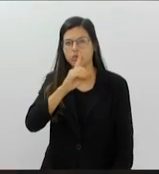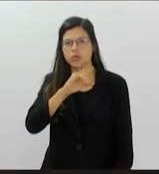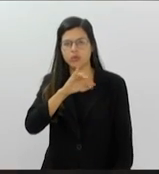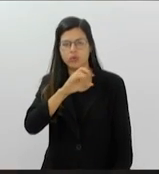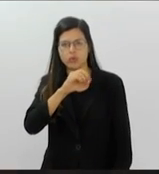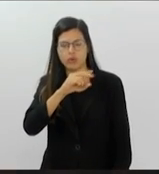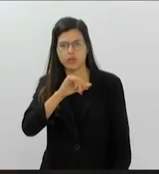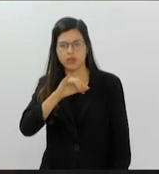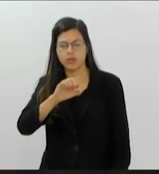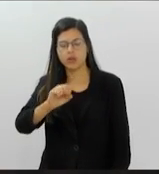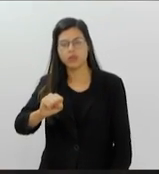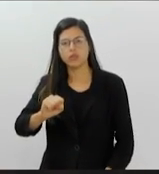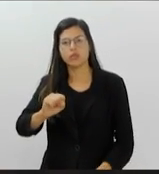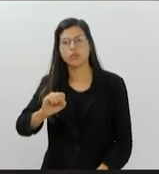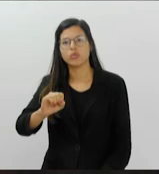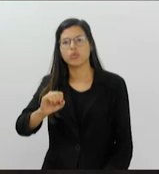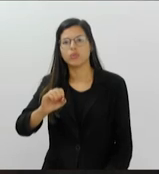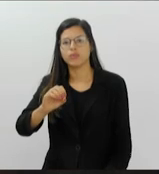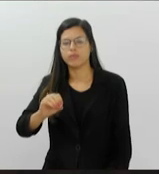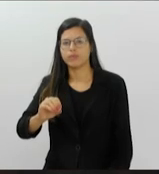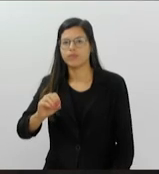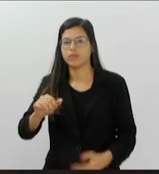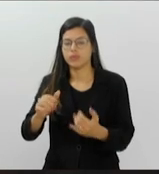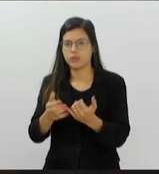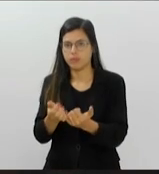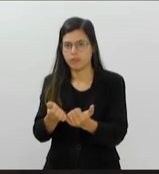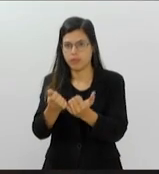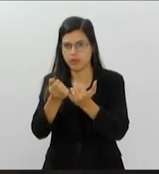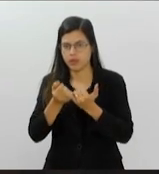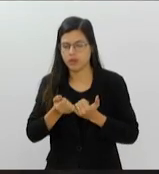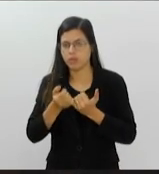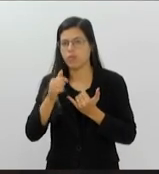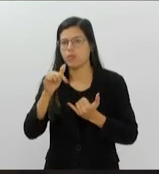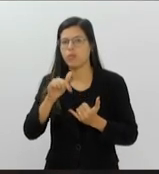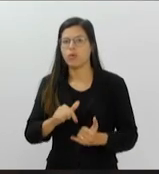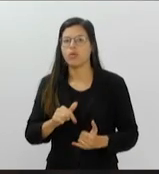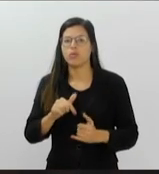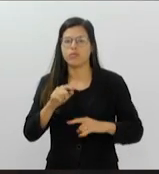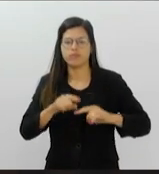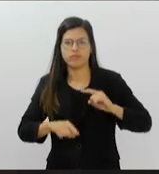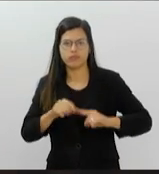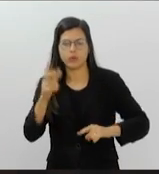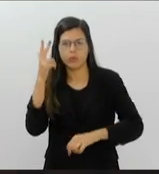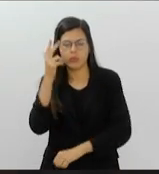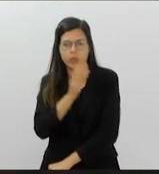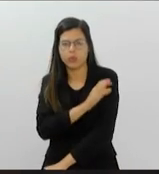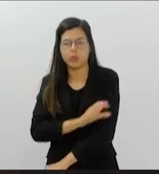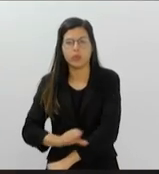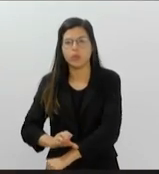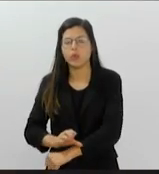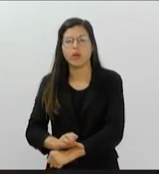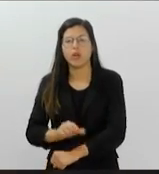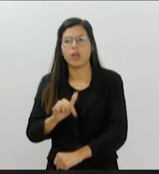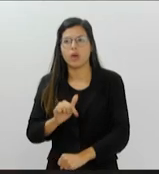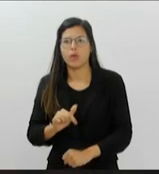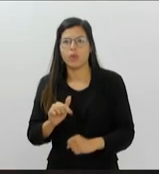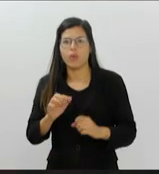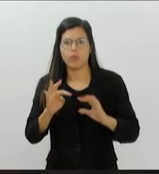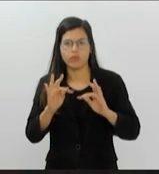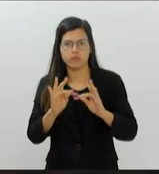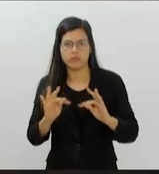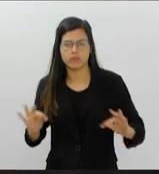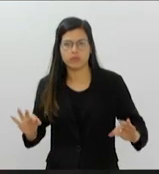que considera patrimônio imaterial do Estado do Rio de Janeiro, para fins de preservação cultural, o Templo Espírita